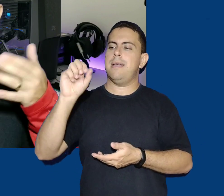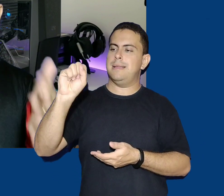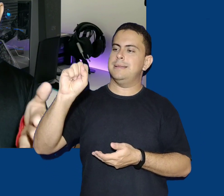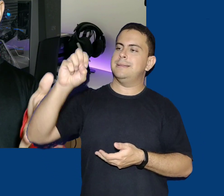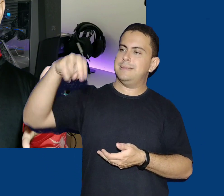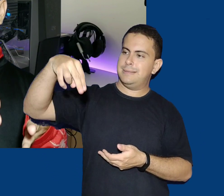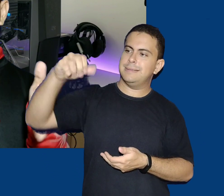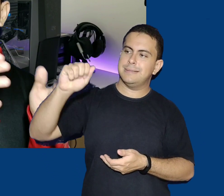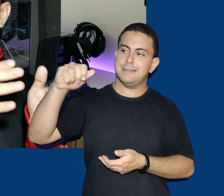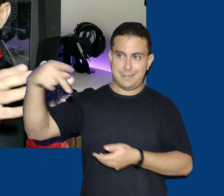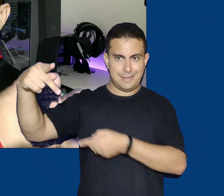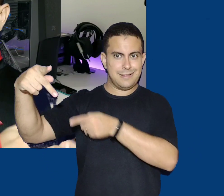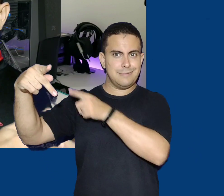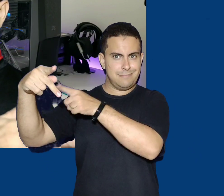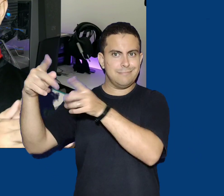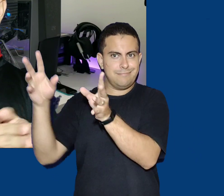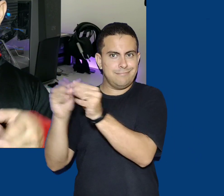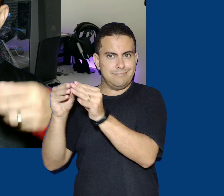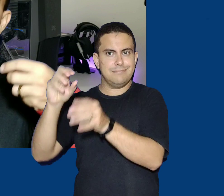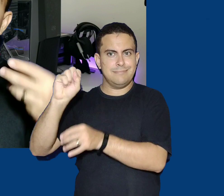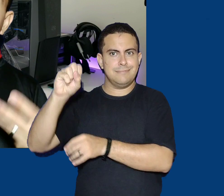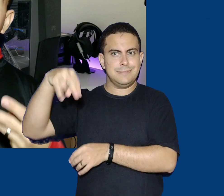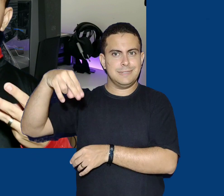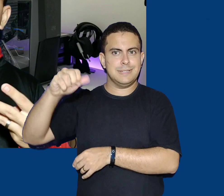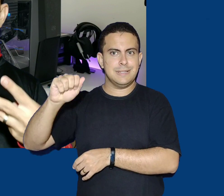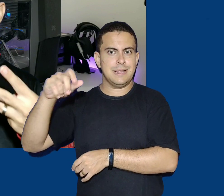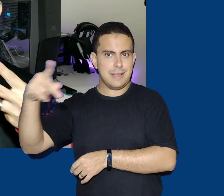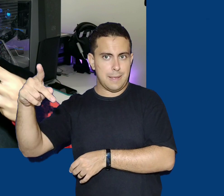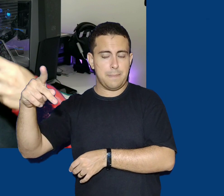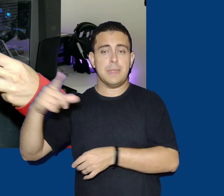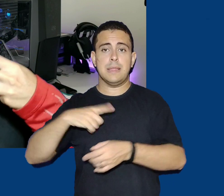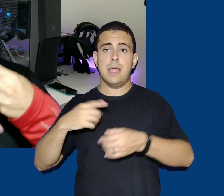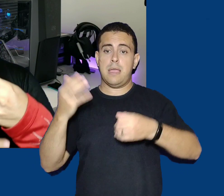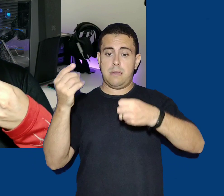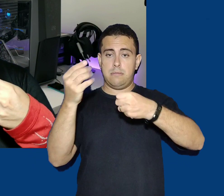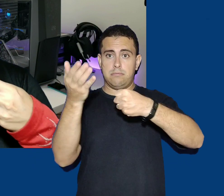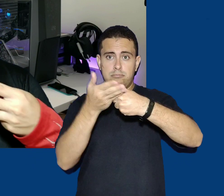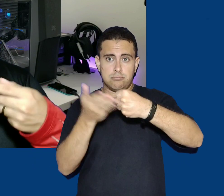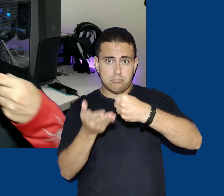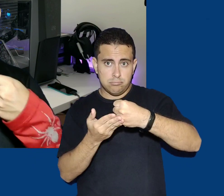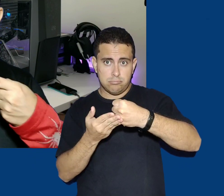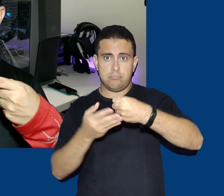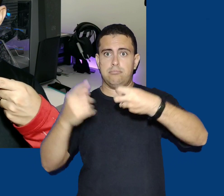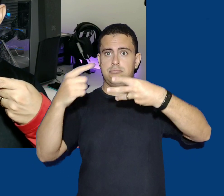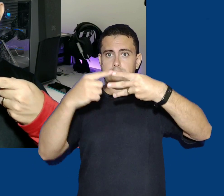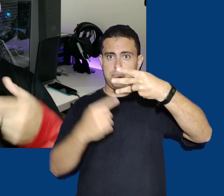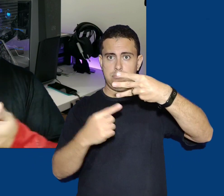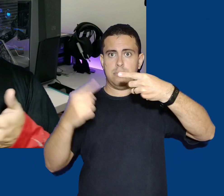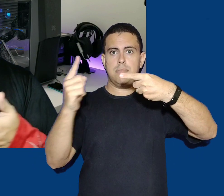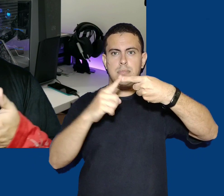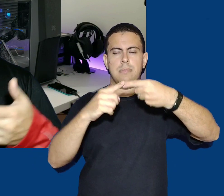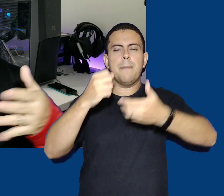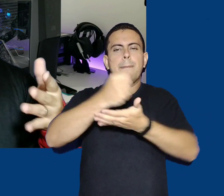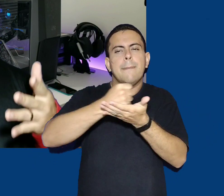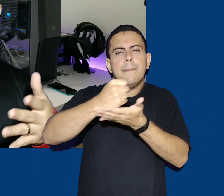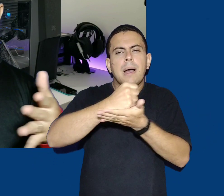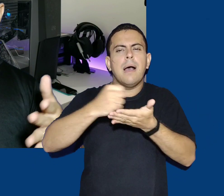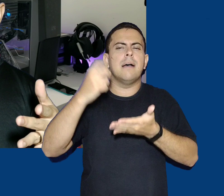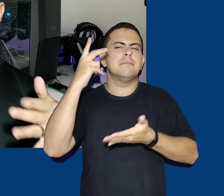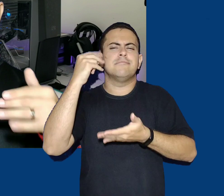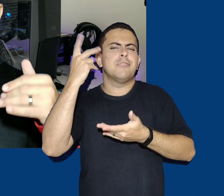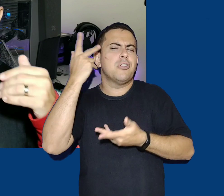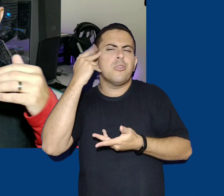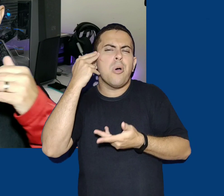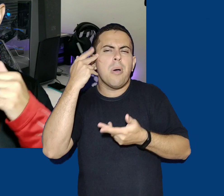desempenho, são os Snapdragons. Então, e eles tem três níveis. Tem o básico, o aparelho